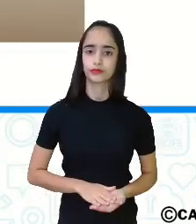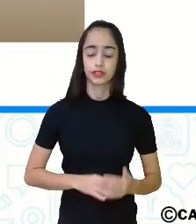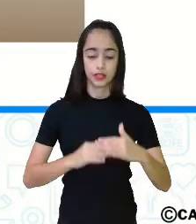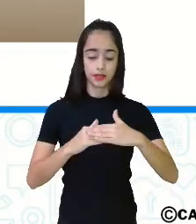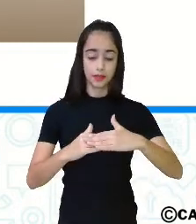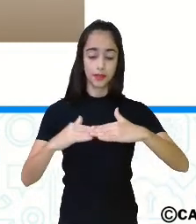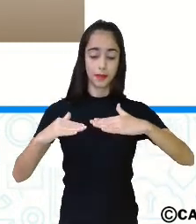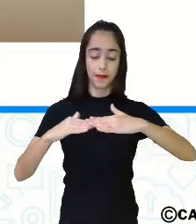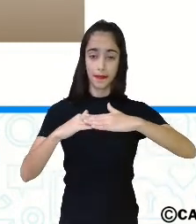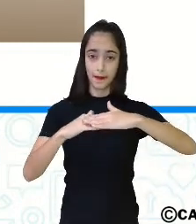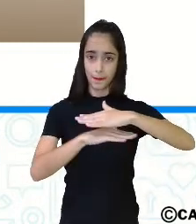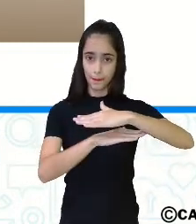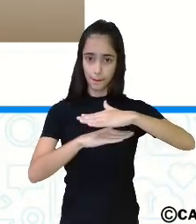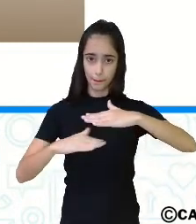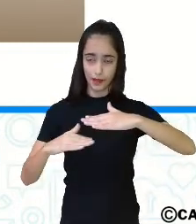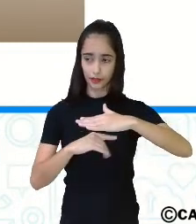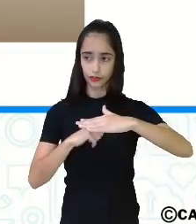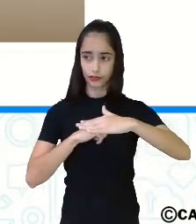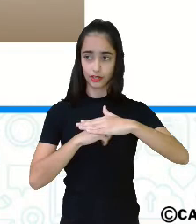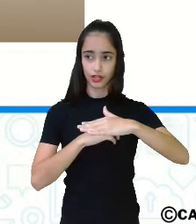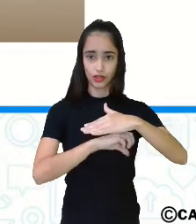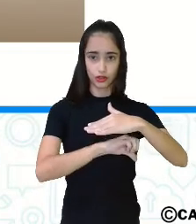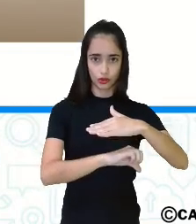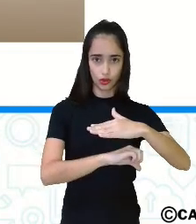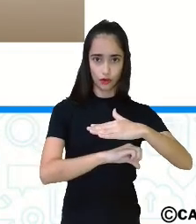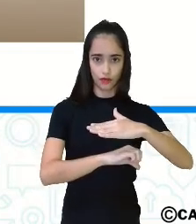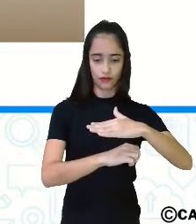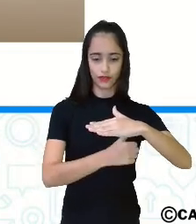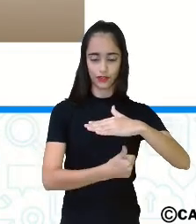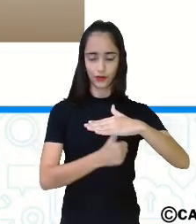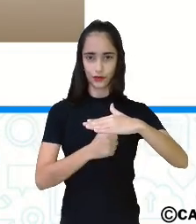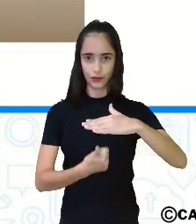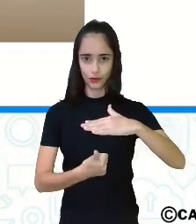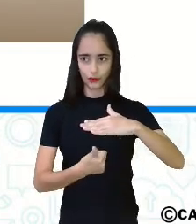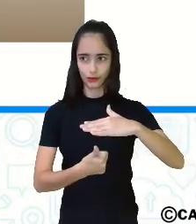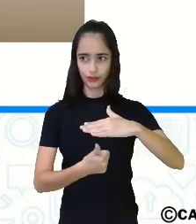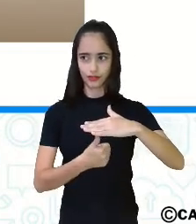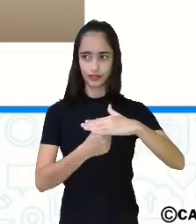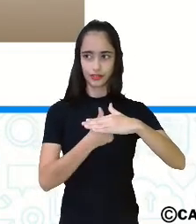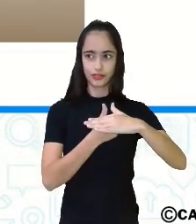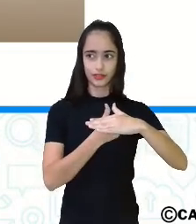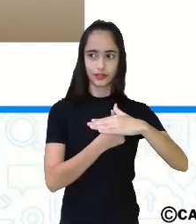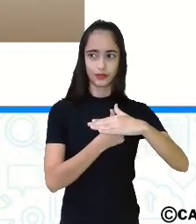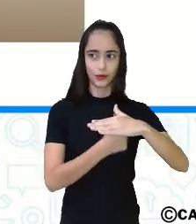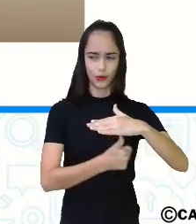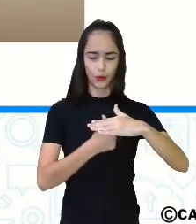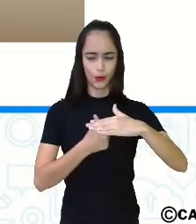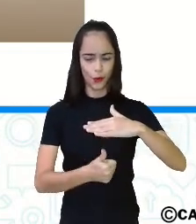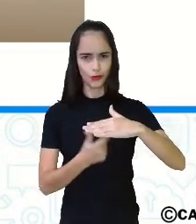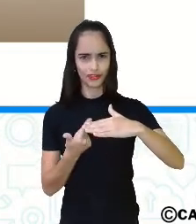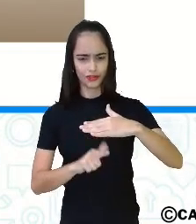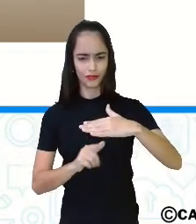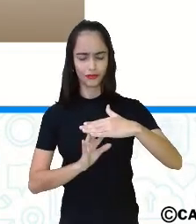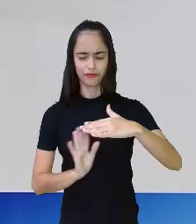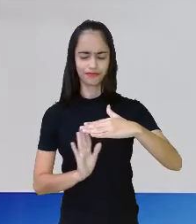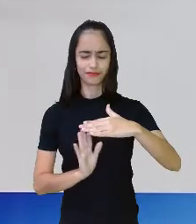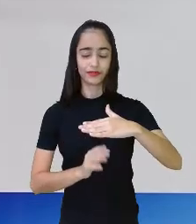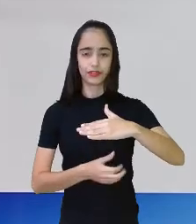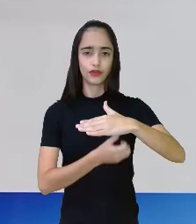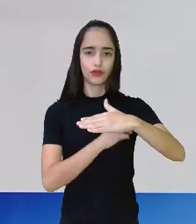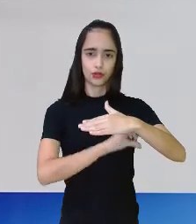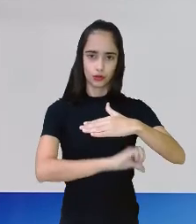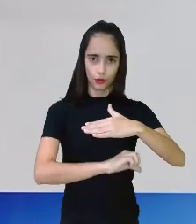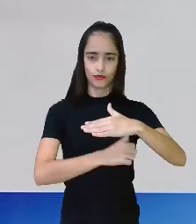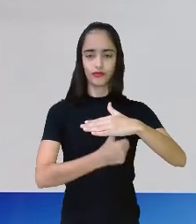11, 13. A professora aqui colocou 11 duas vezes, mas não é 11 duas vezes, é só uma vez. Então